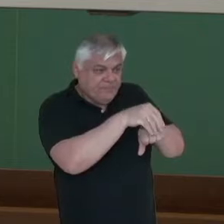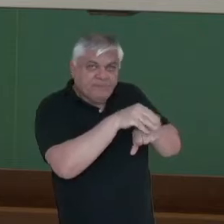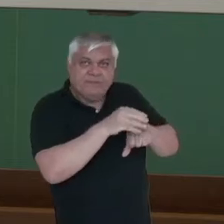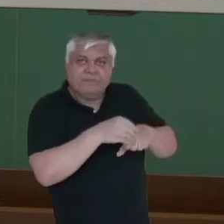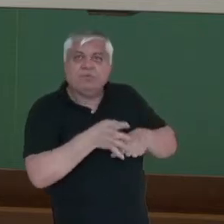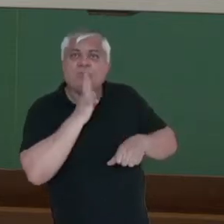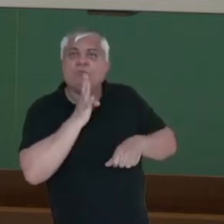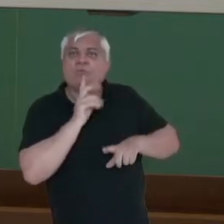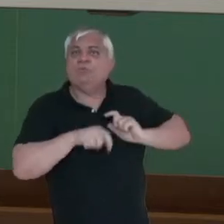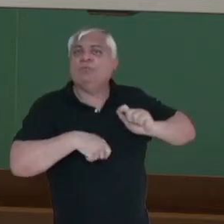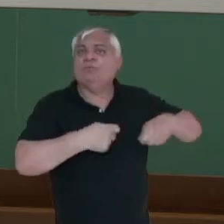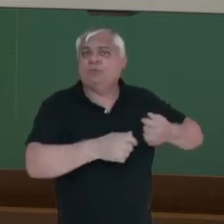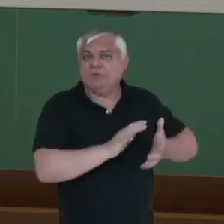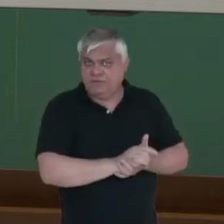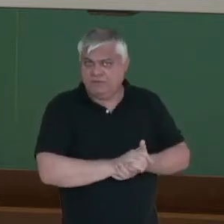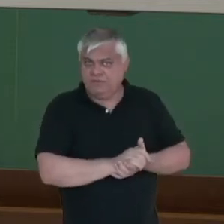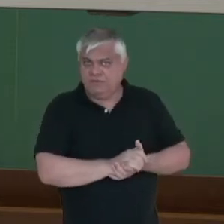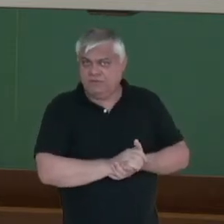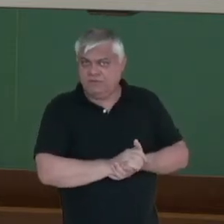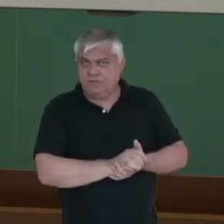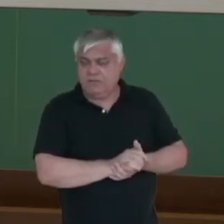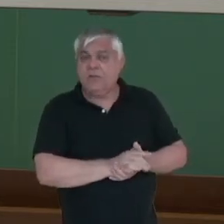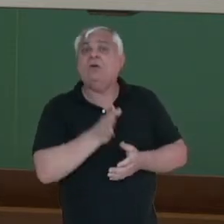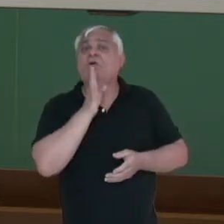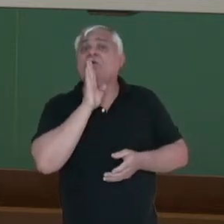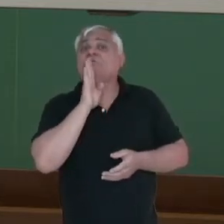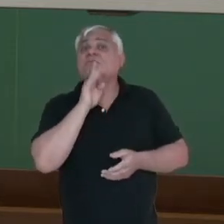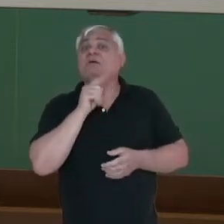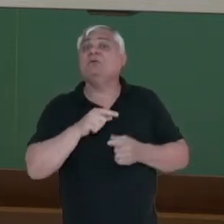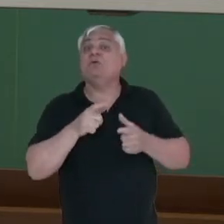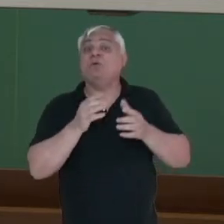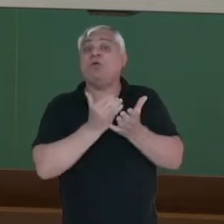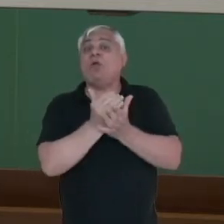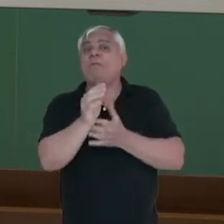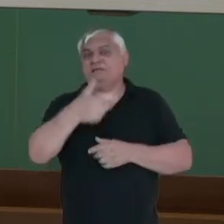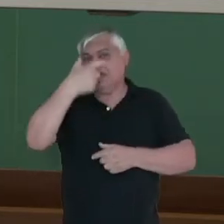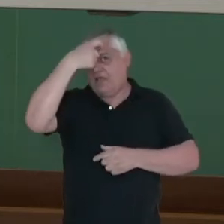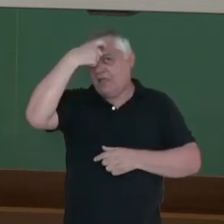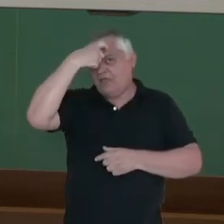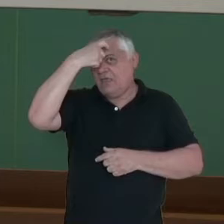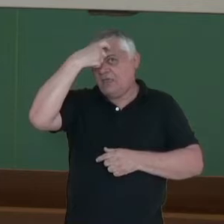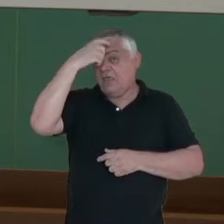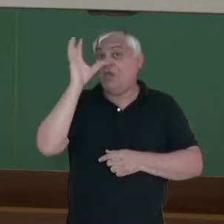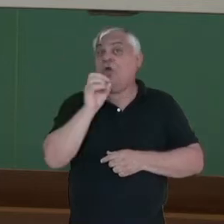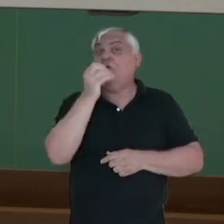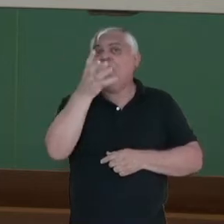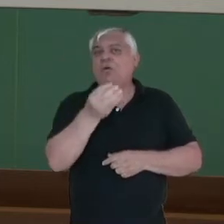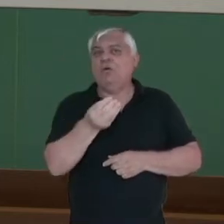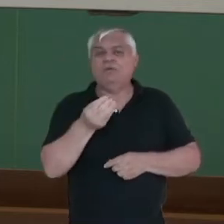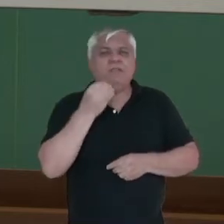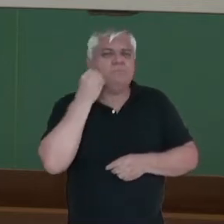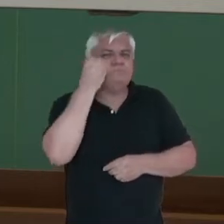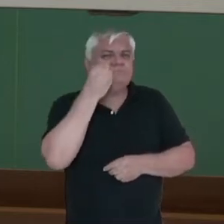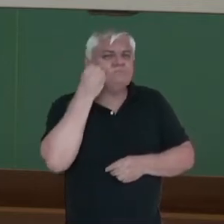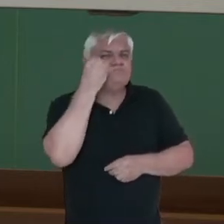coisas, né? O conhecimento, ele começa na razão ou ele começa nas